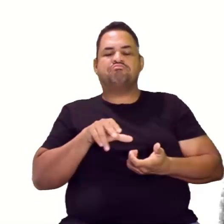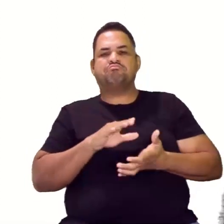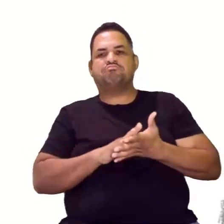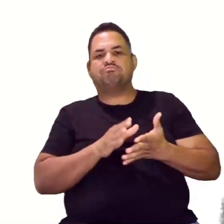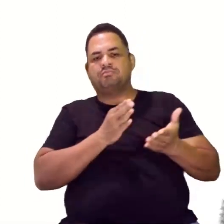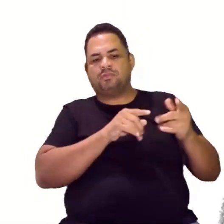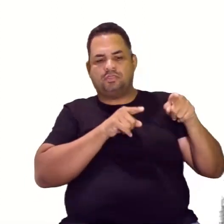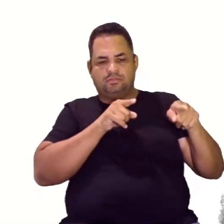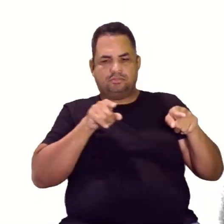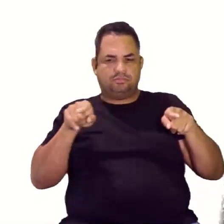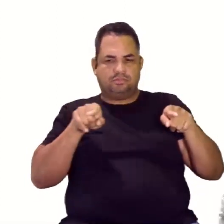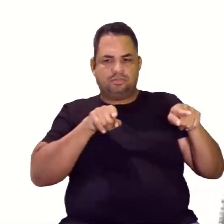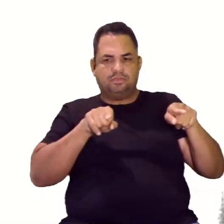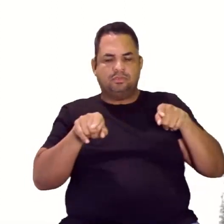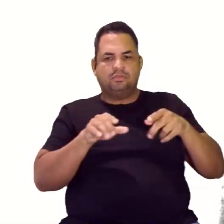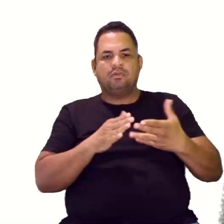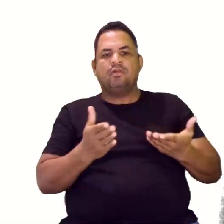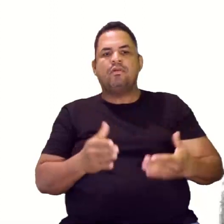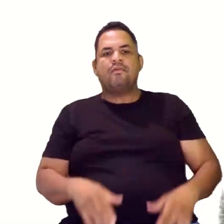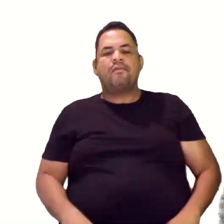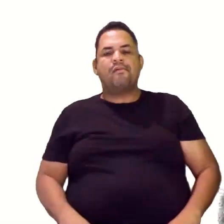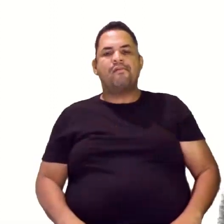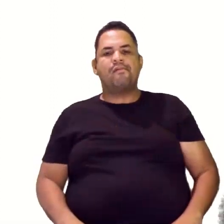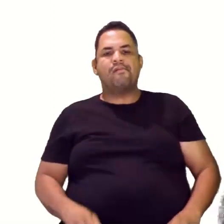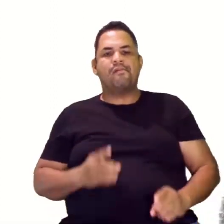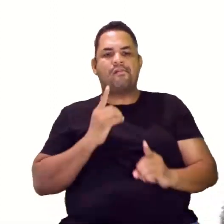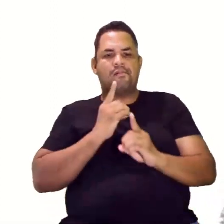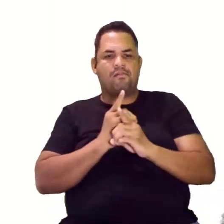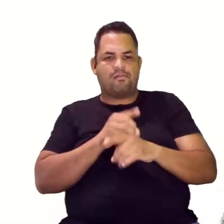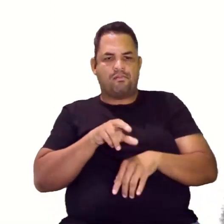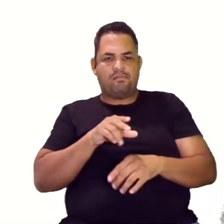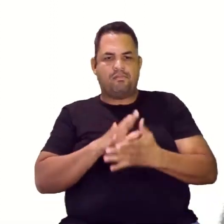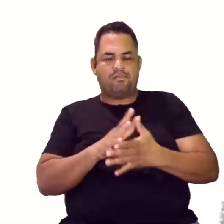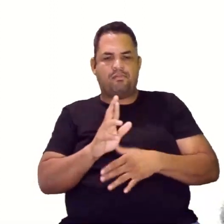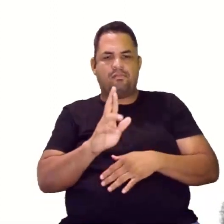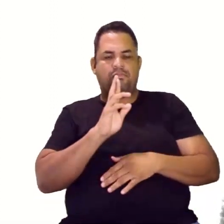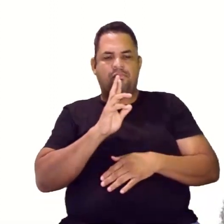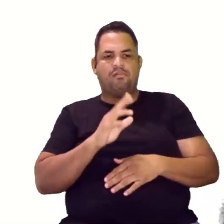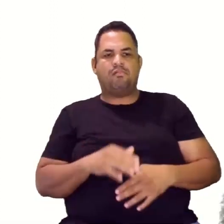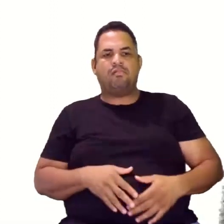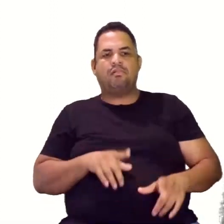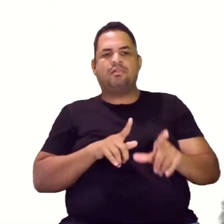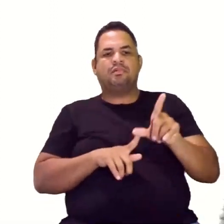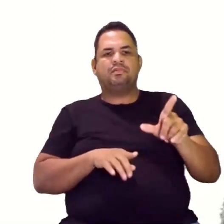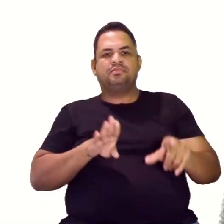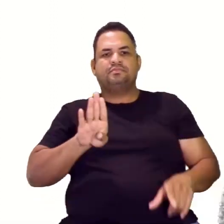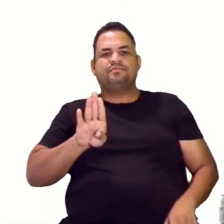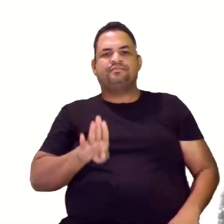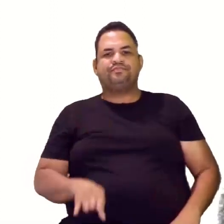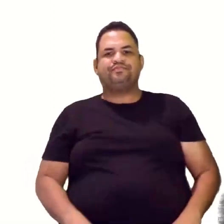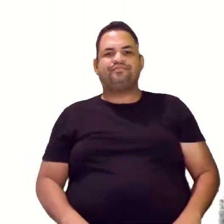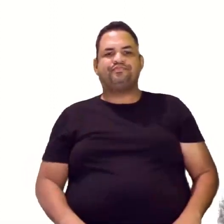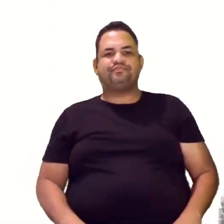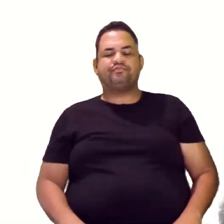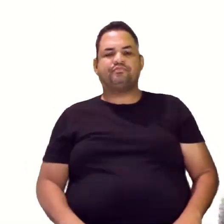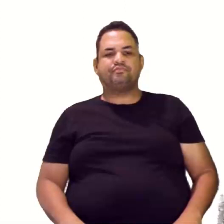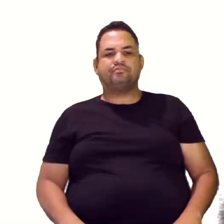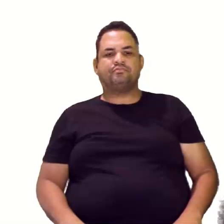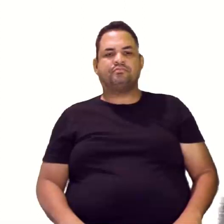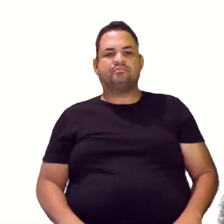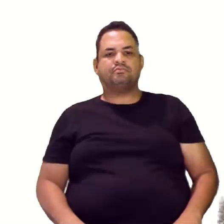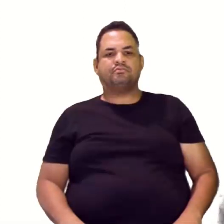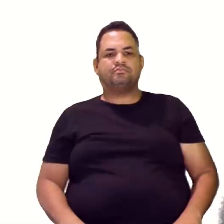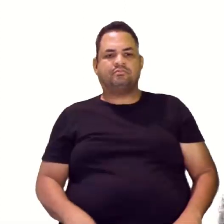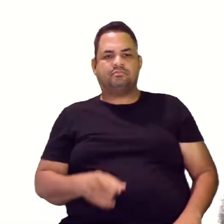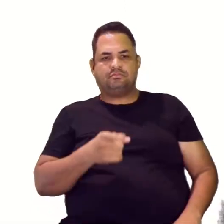igualando os dois lados, também chegou no mesmo resultado. Agora a letra B, vamos ver? Ele quer o mesmo